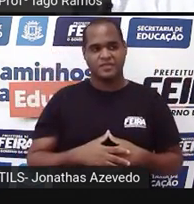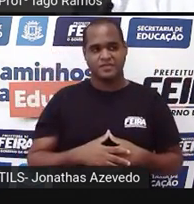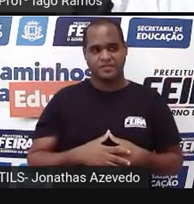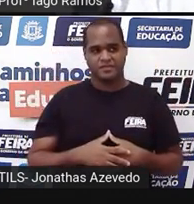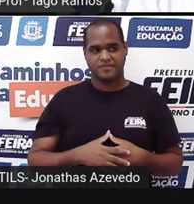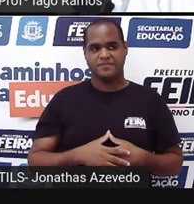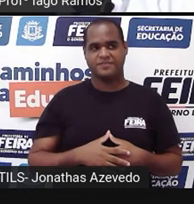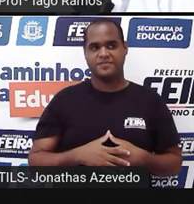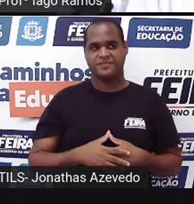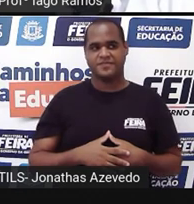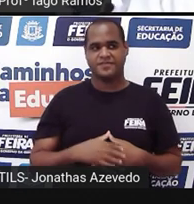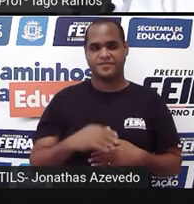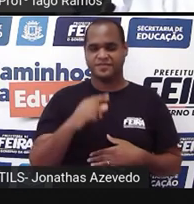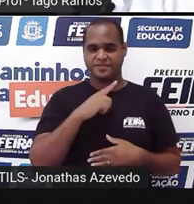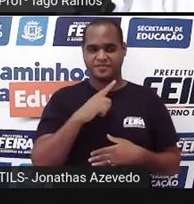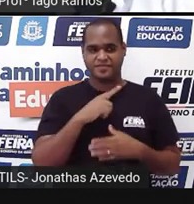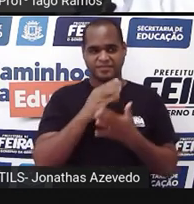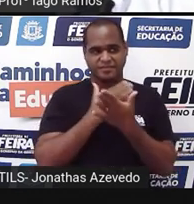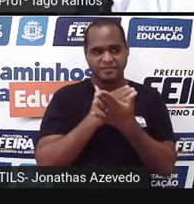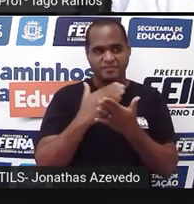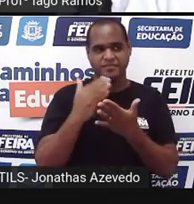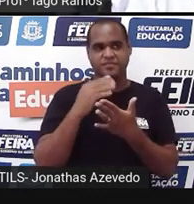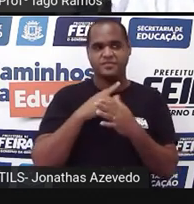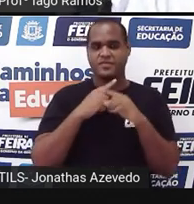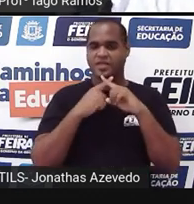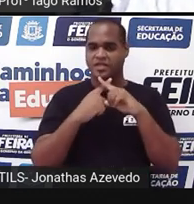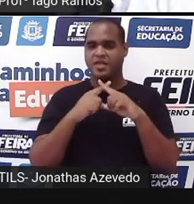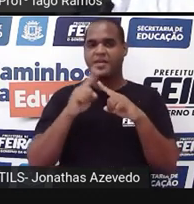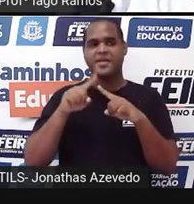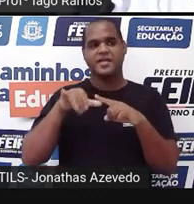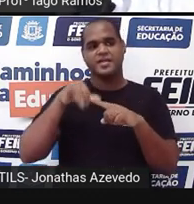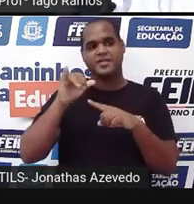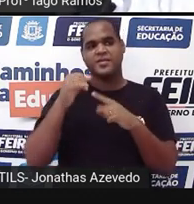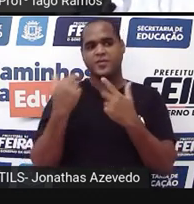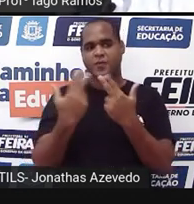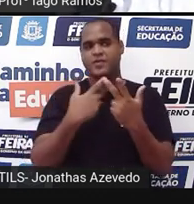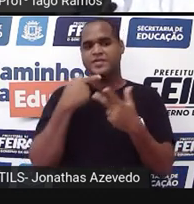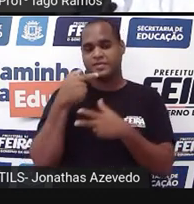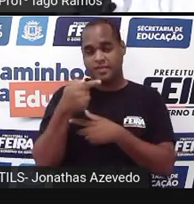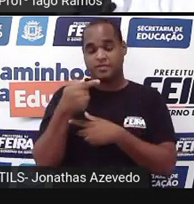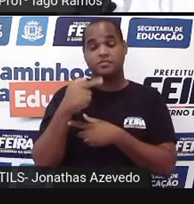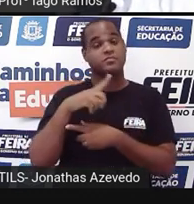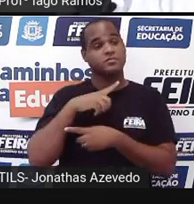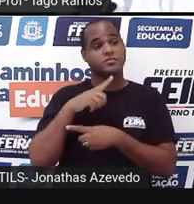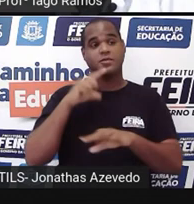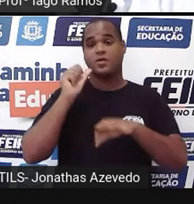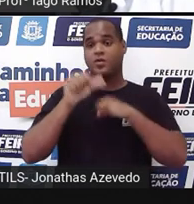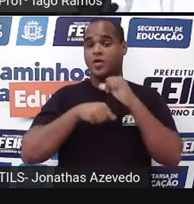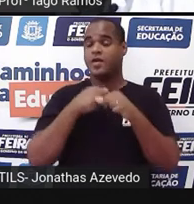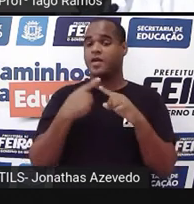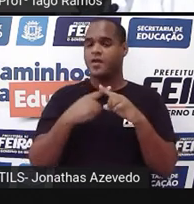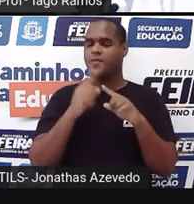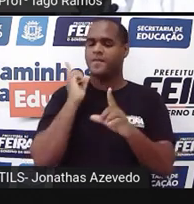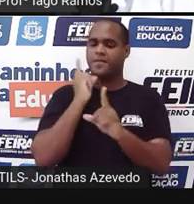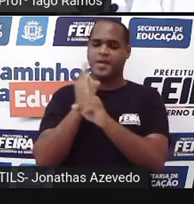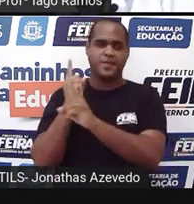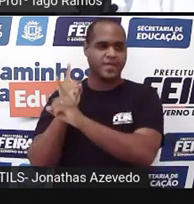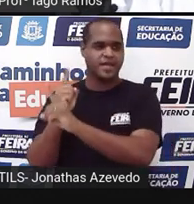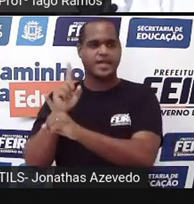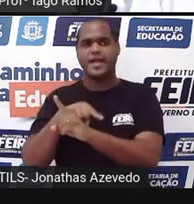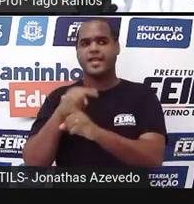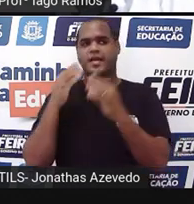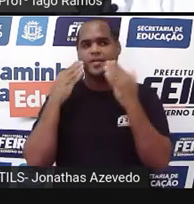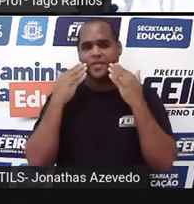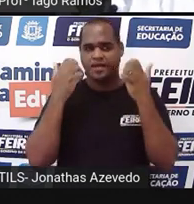então vou digitar ali na entrada a equação x + y = 7 E aí eu já acho a reta que representa